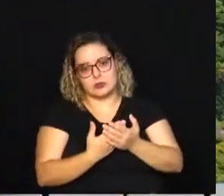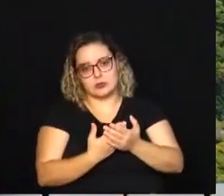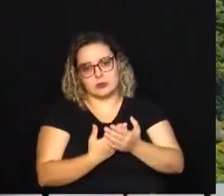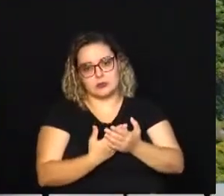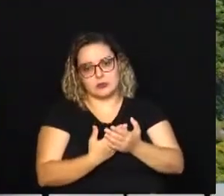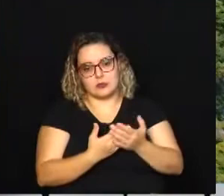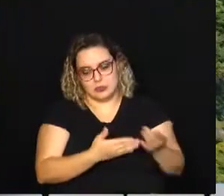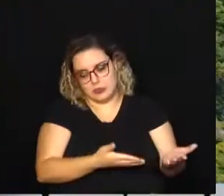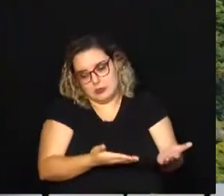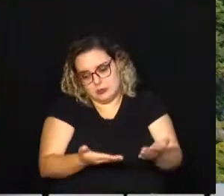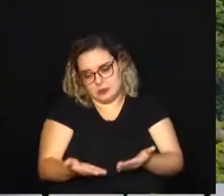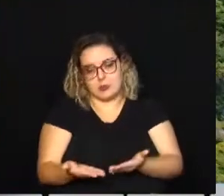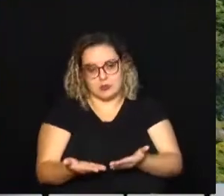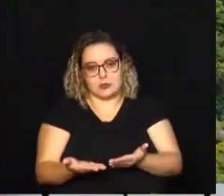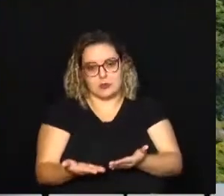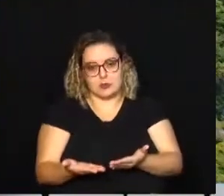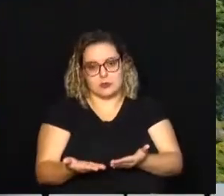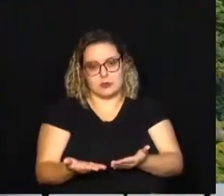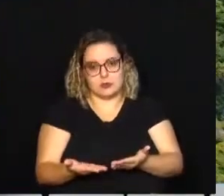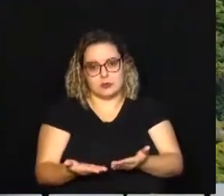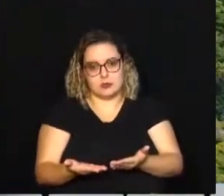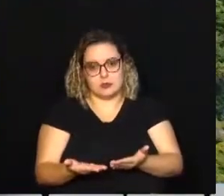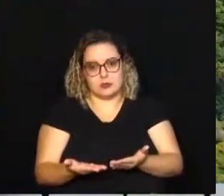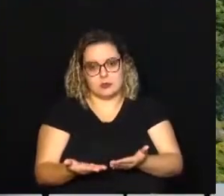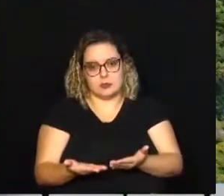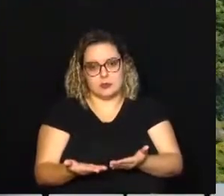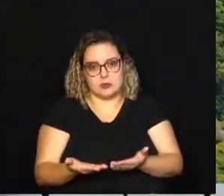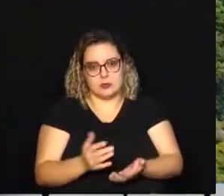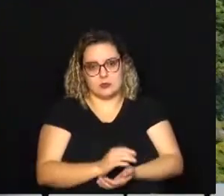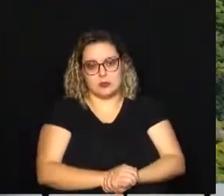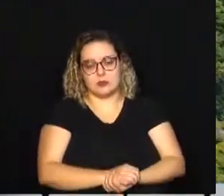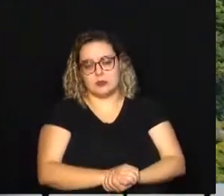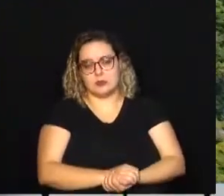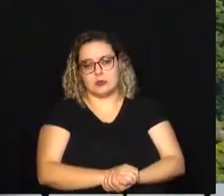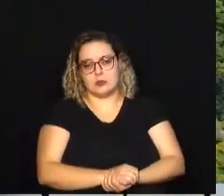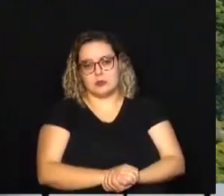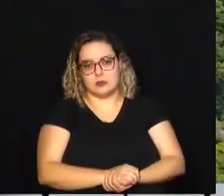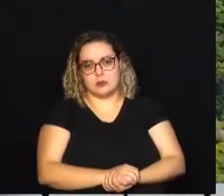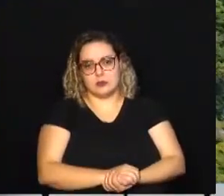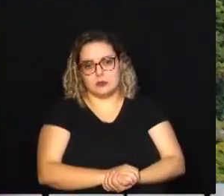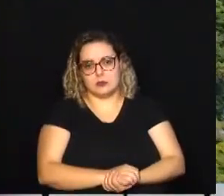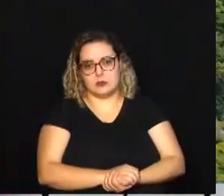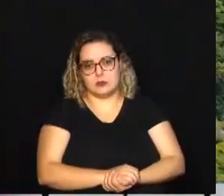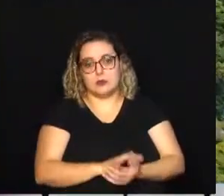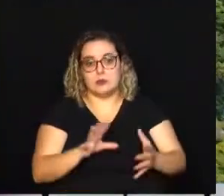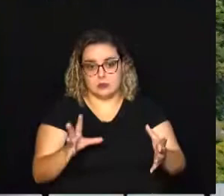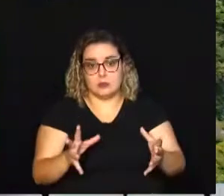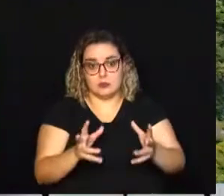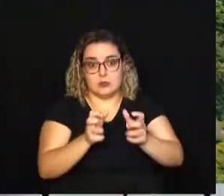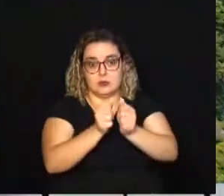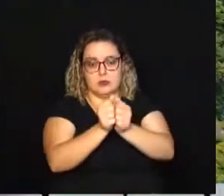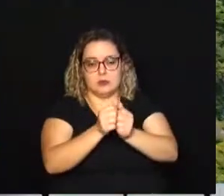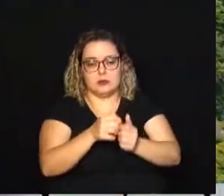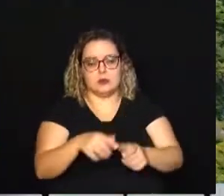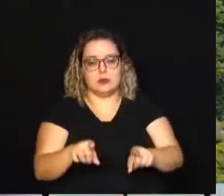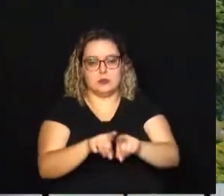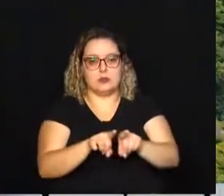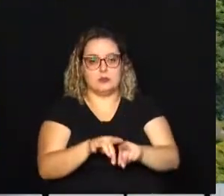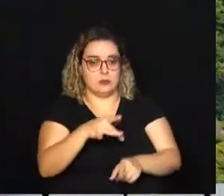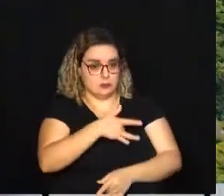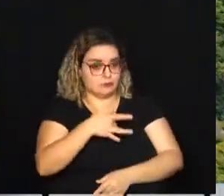posto. Até porque, por conta dessa condição, dessa conjuntura e dessa condição da saúde que o